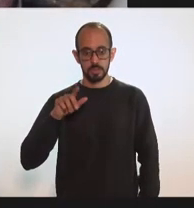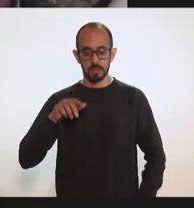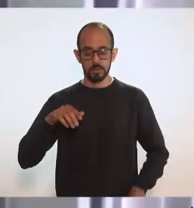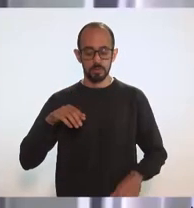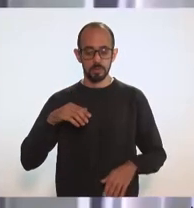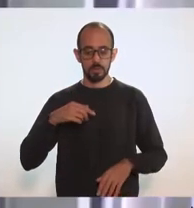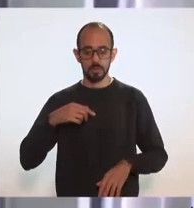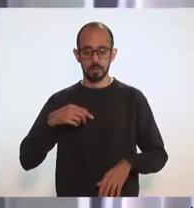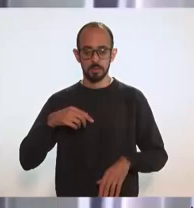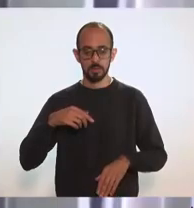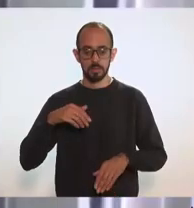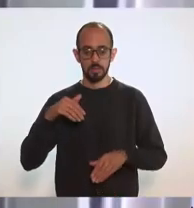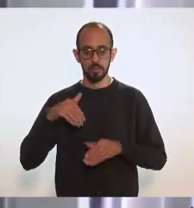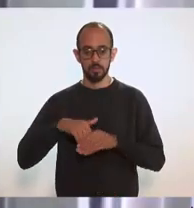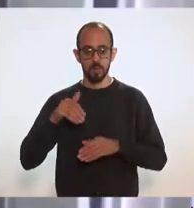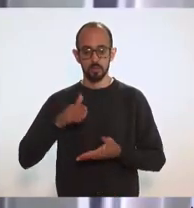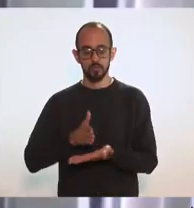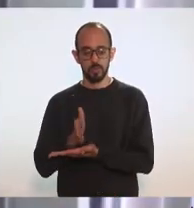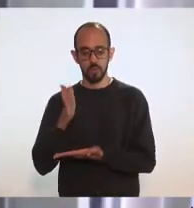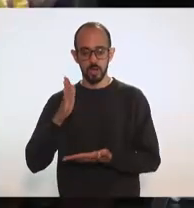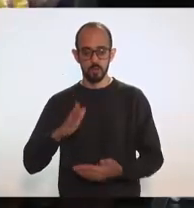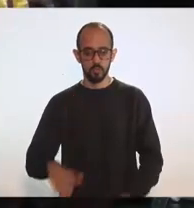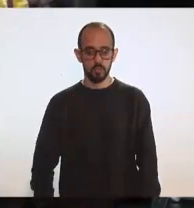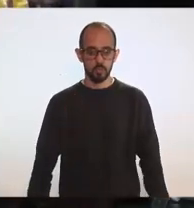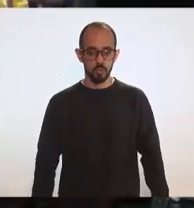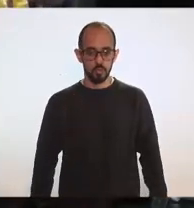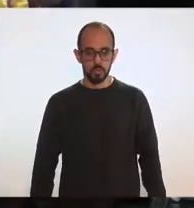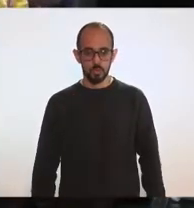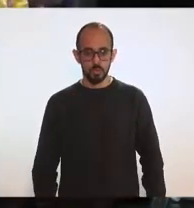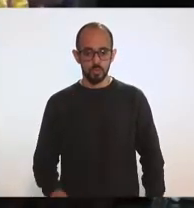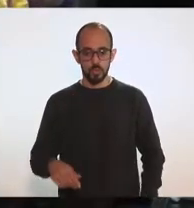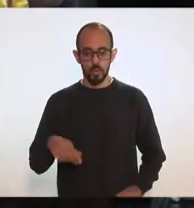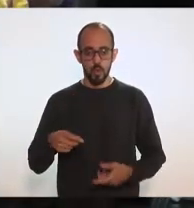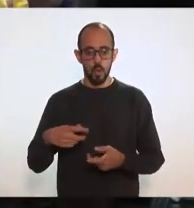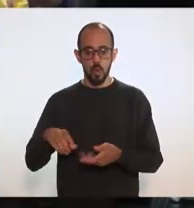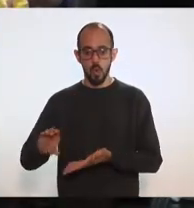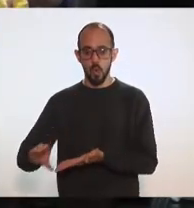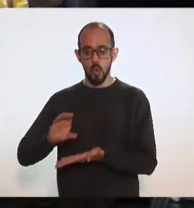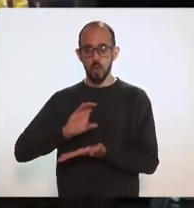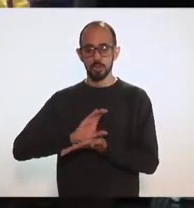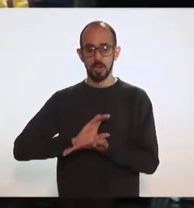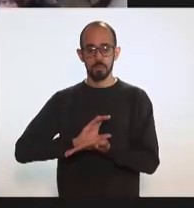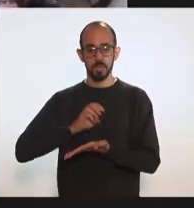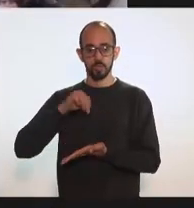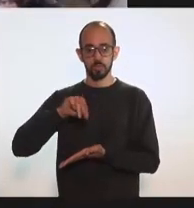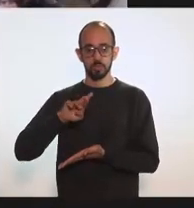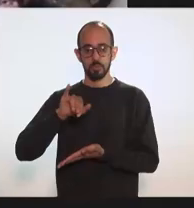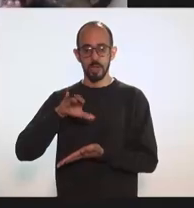Parecer favorável. Pela Comissão de Orçamento, deputado Márcio Canella.